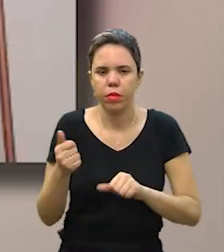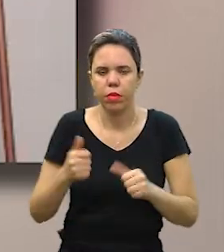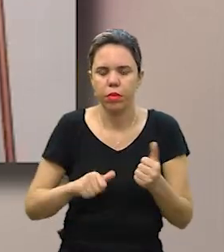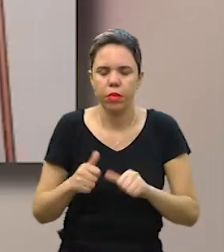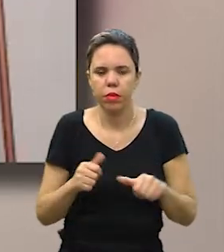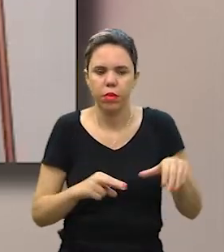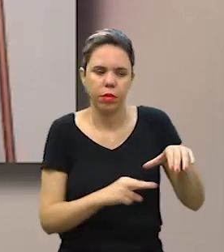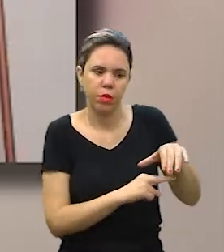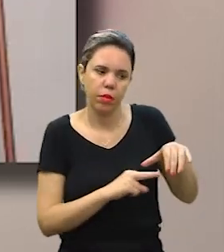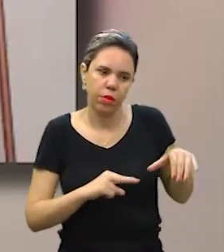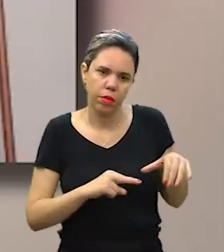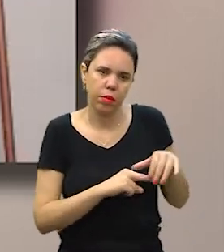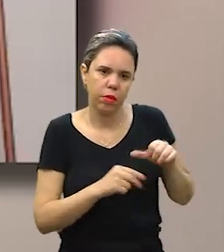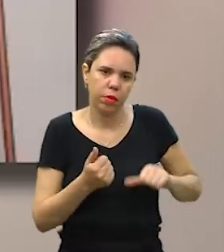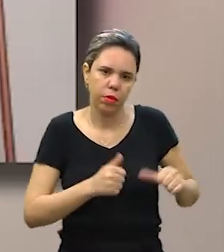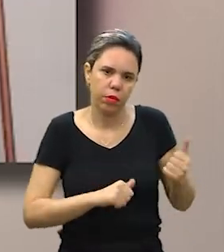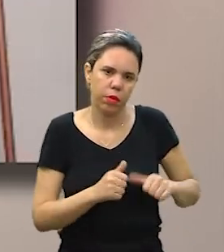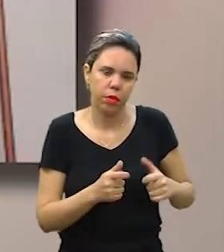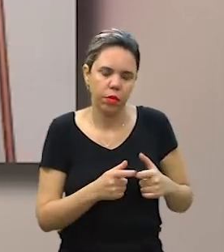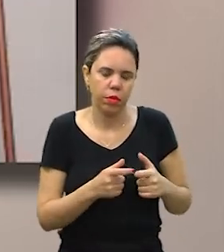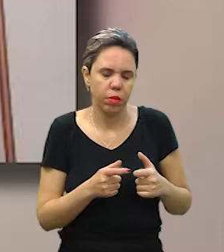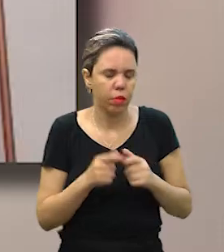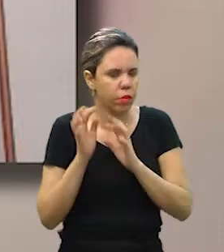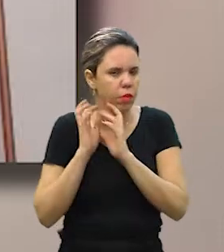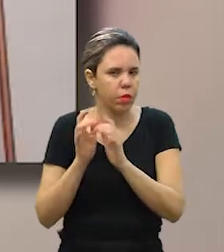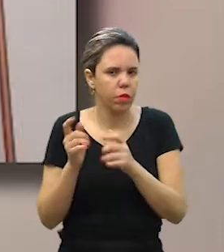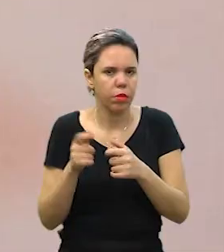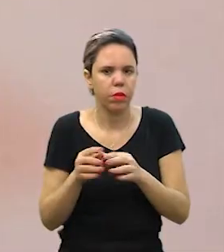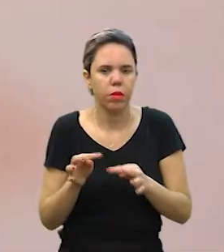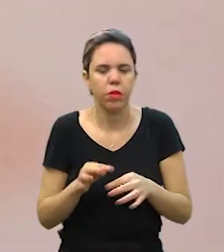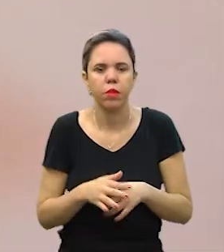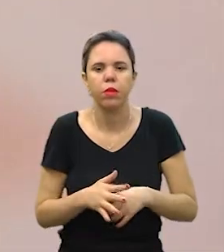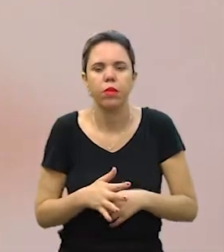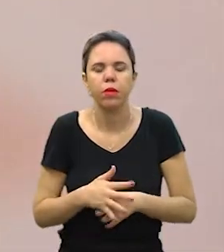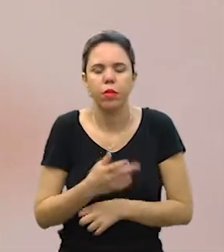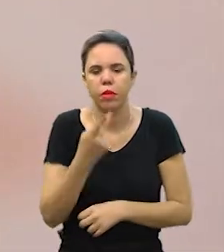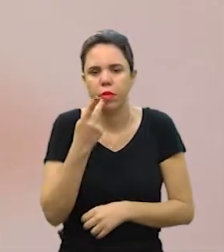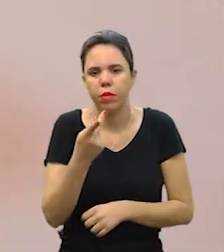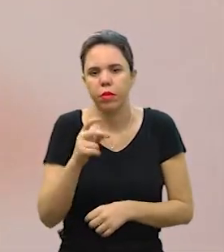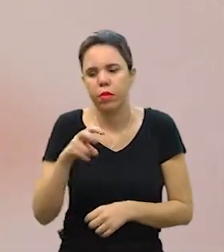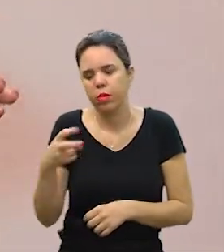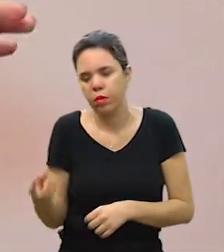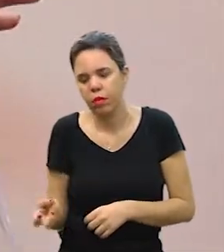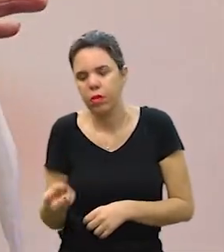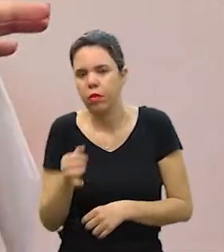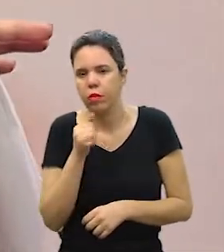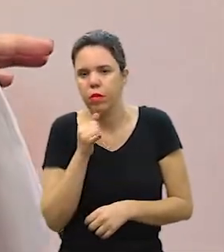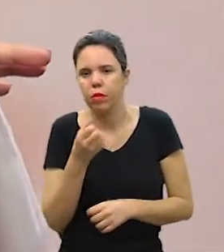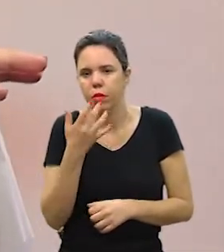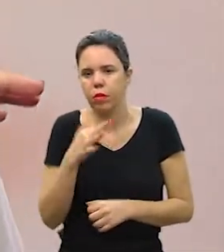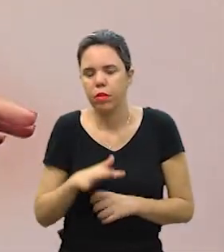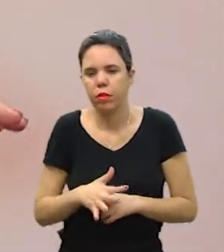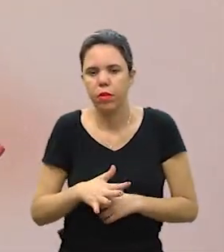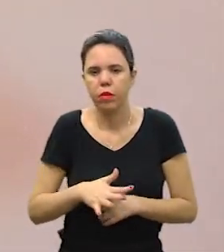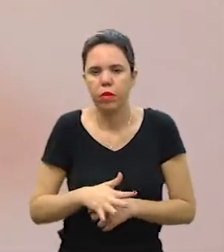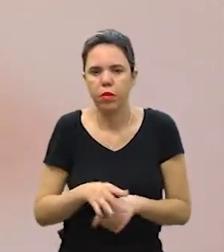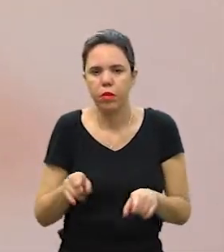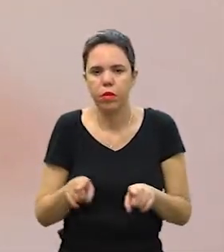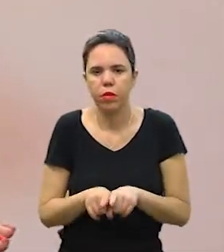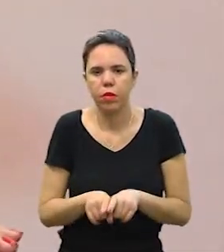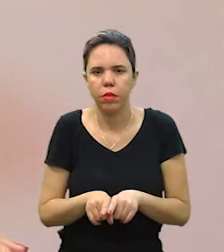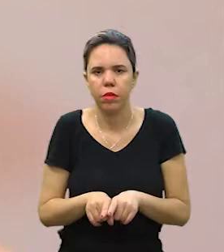uma tomografia com avaliação do neuropediatra também. A gente falou em queda, mas as crianças também